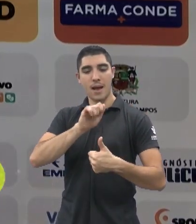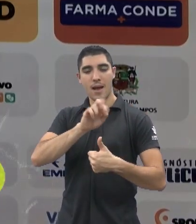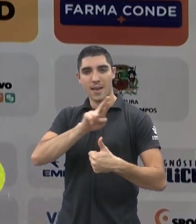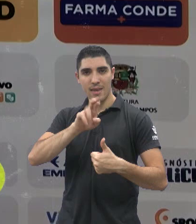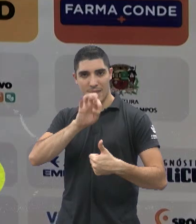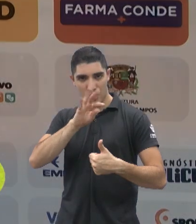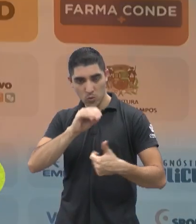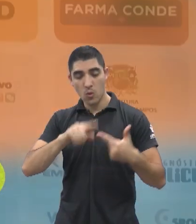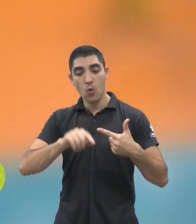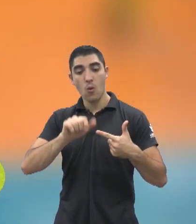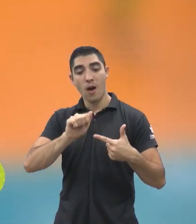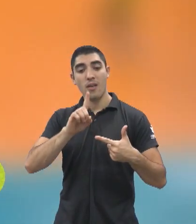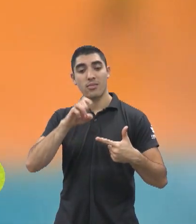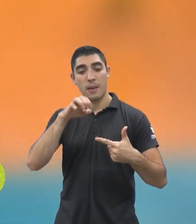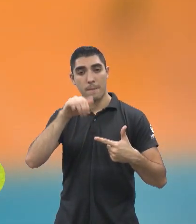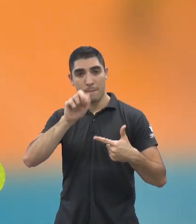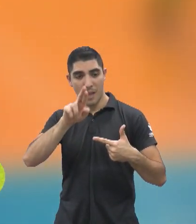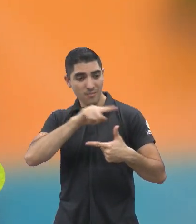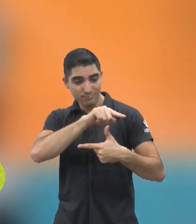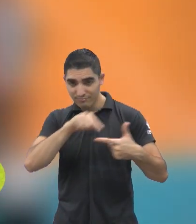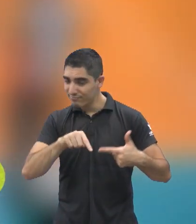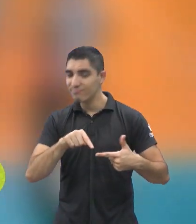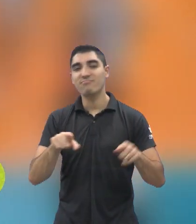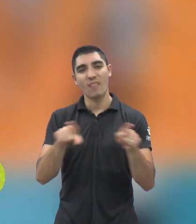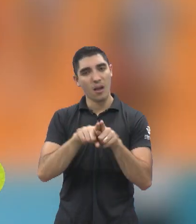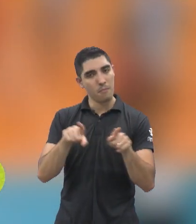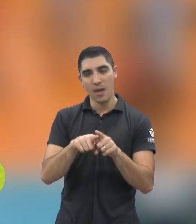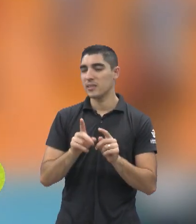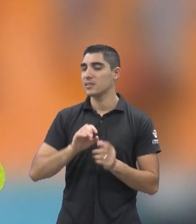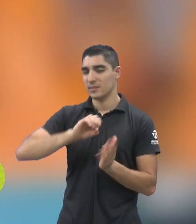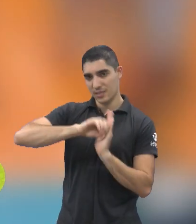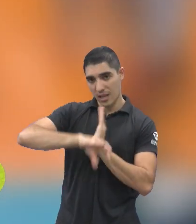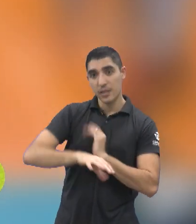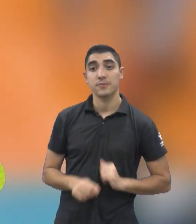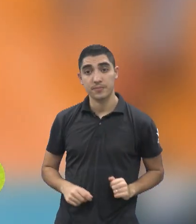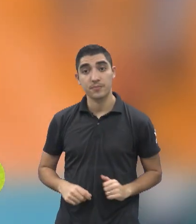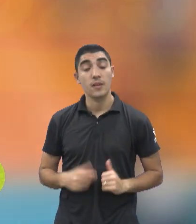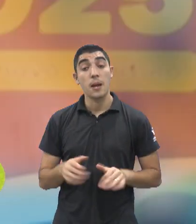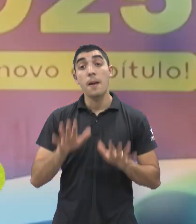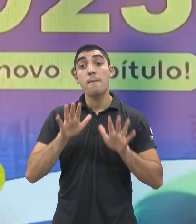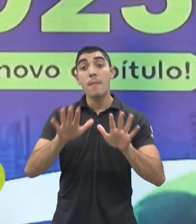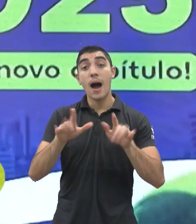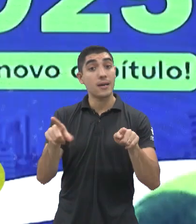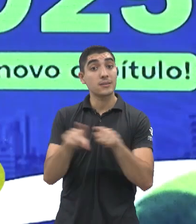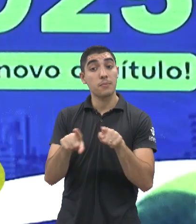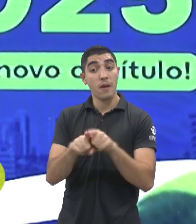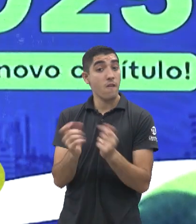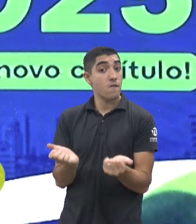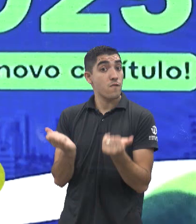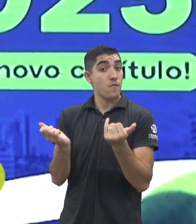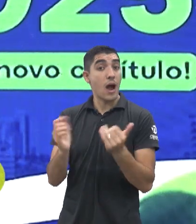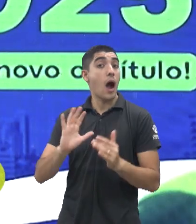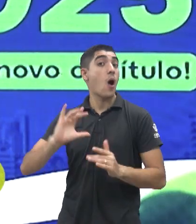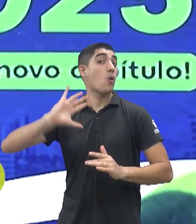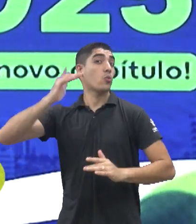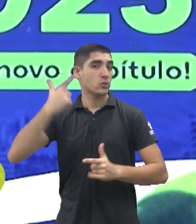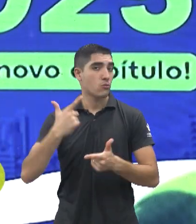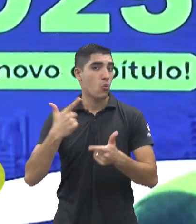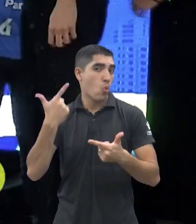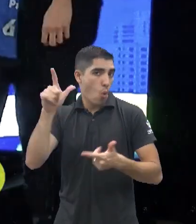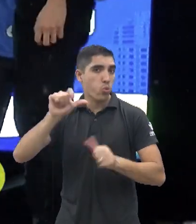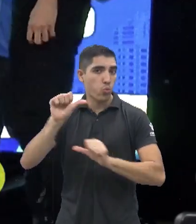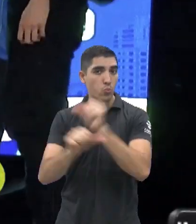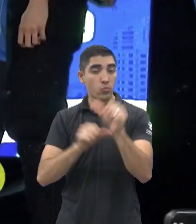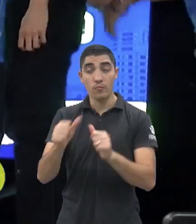um contrato renovado. Mas as mudanças também aconteceram fora das quadras. No mês de maio, o Vôlei São José anunciou